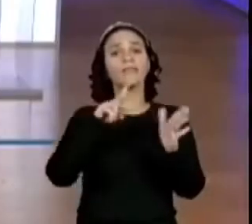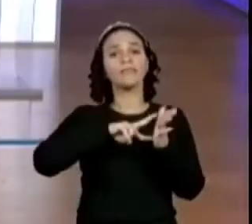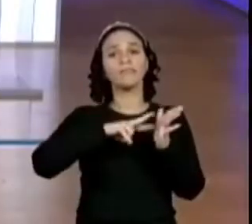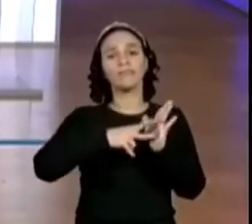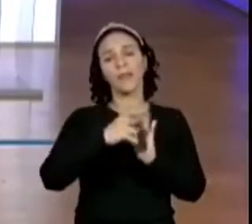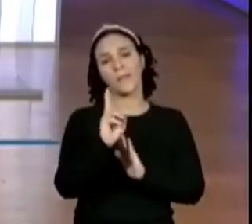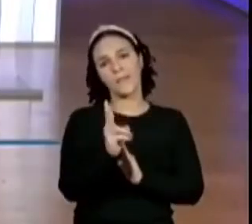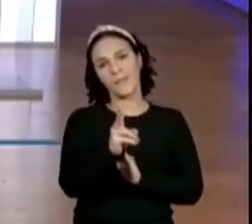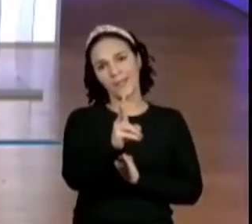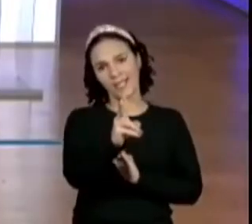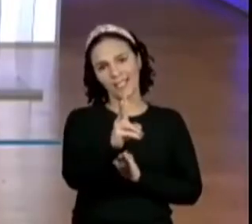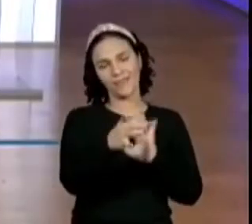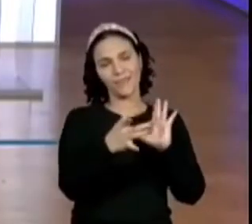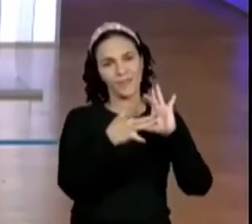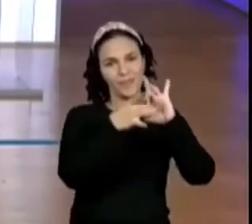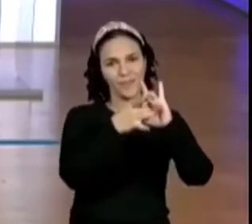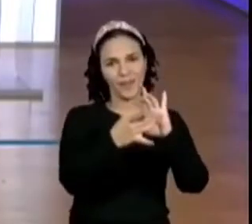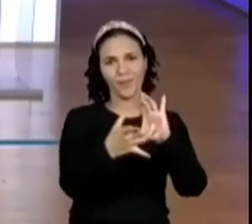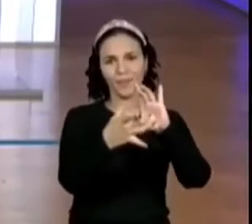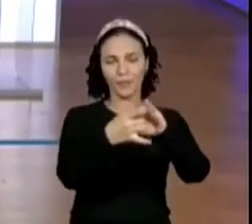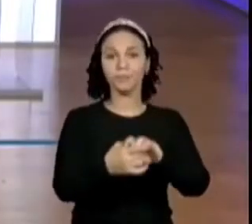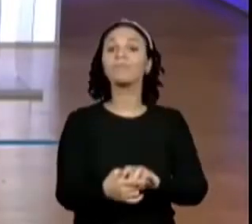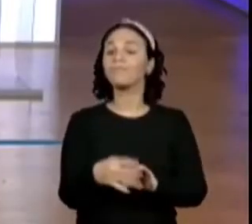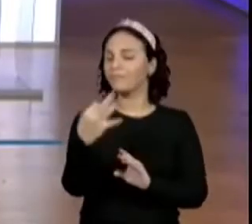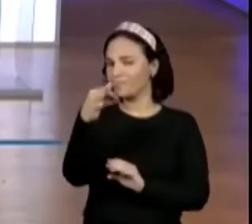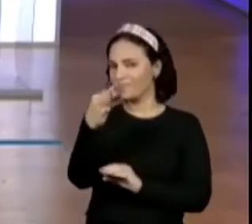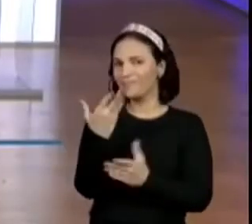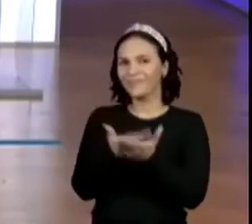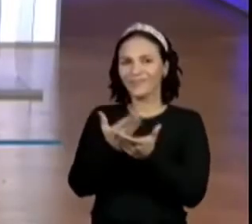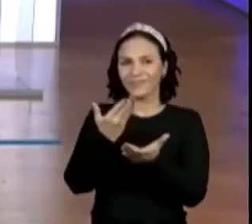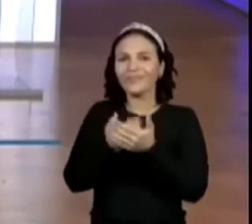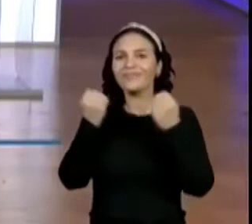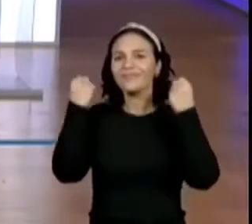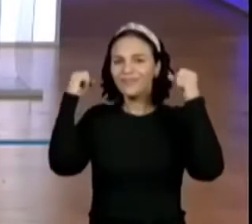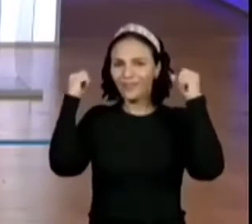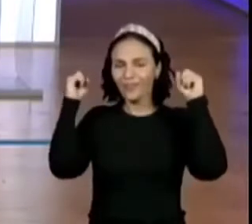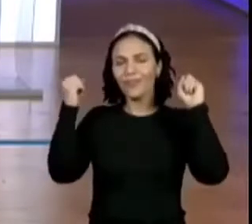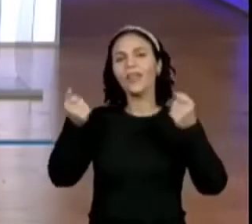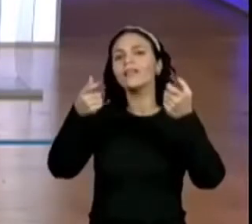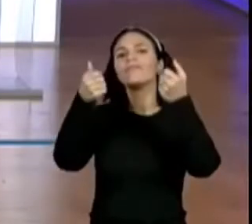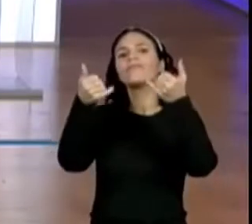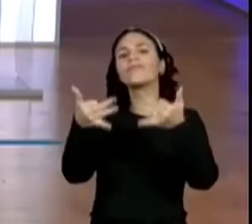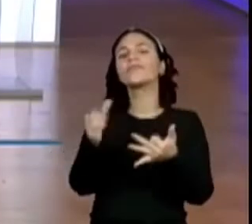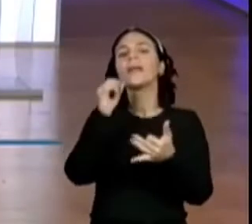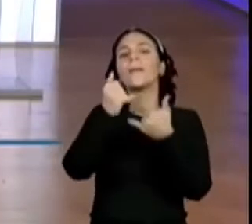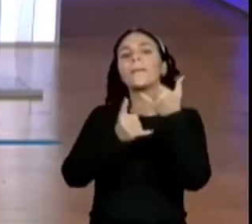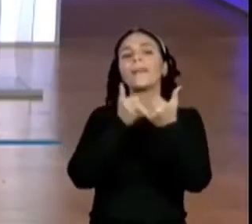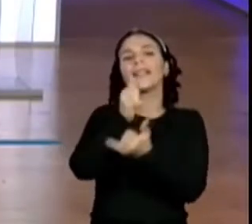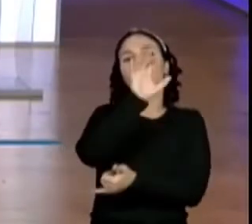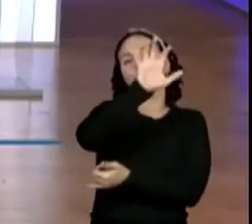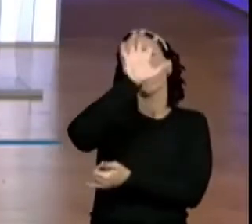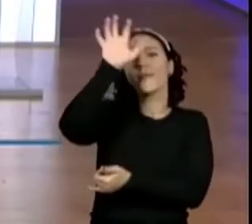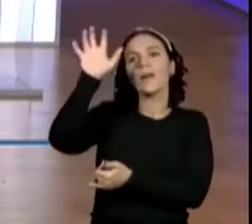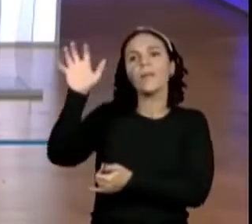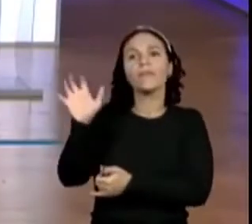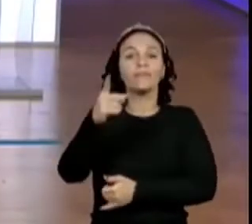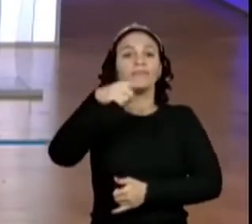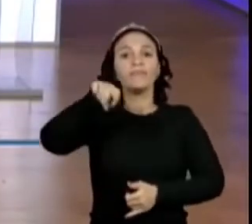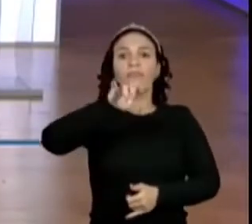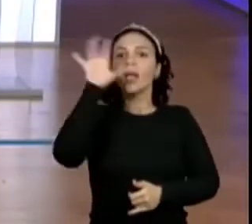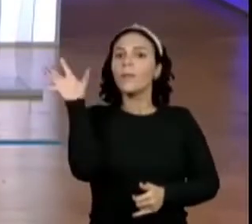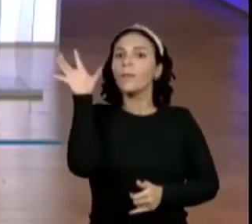Fran? Com certeza. Da parlenda. Nas aulas de educação física, nós estávamos trabalhando sobre brincadeiras regionais. Eles viram realmente